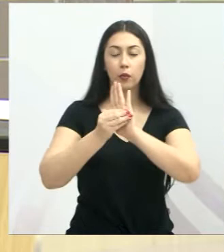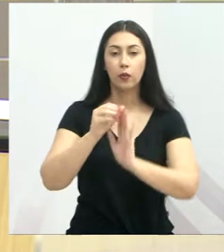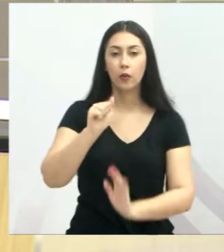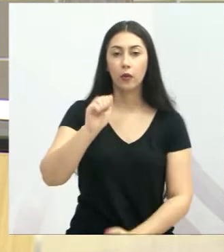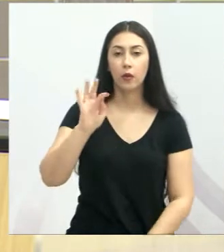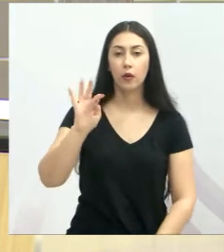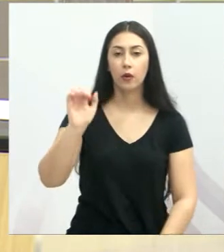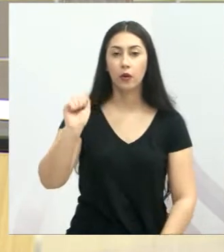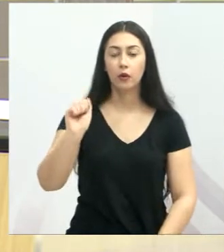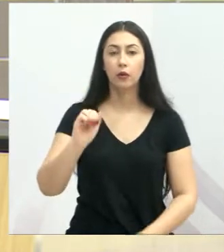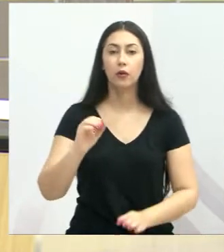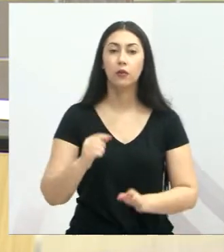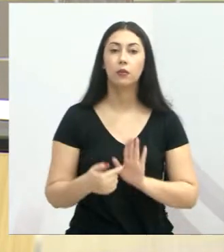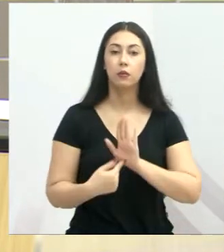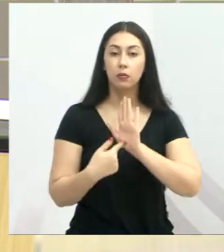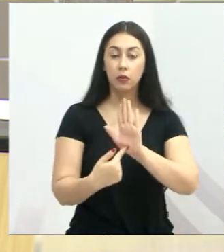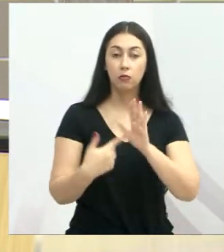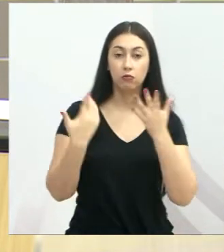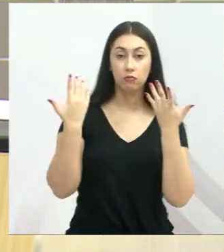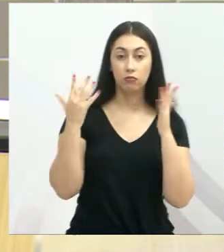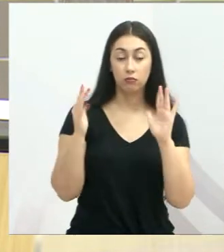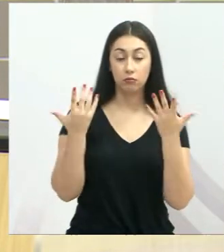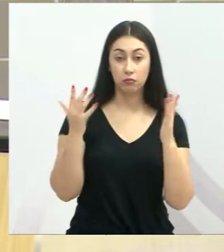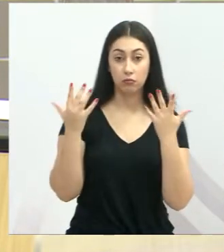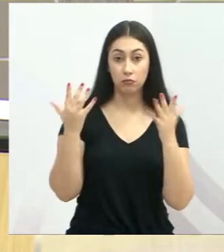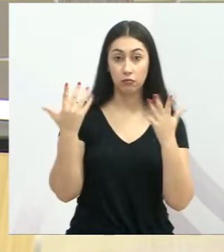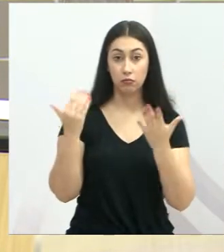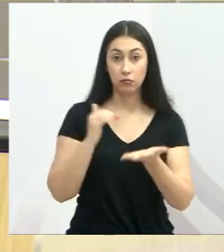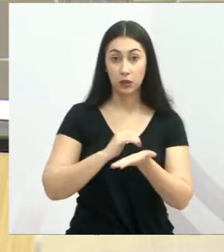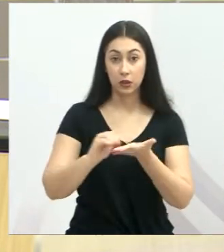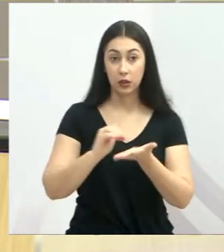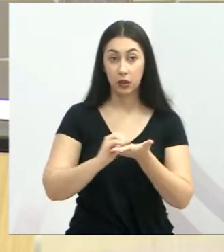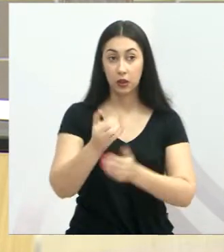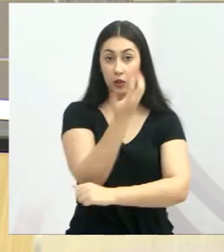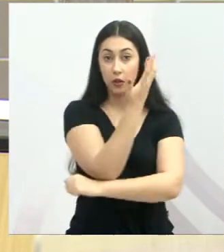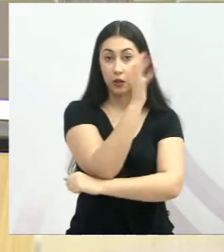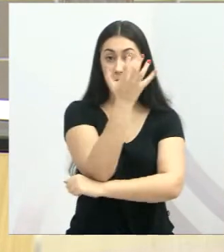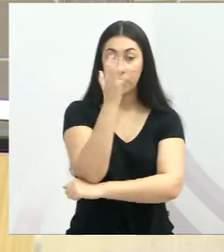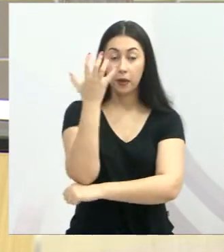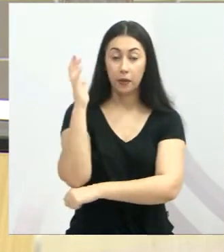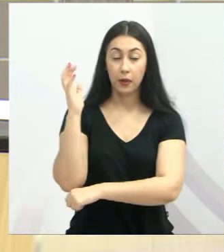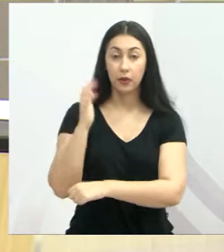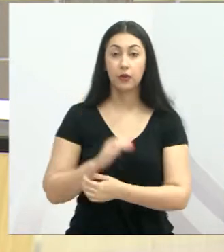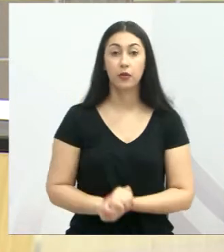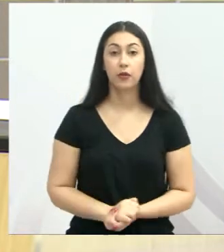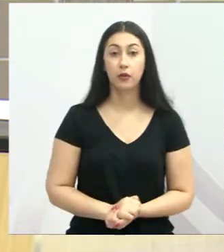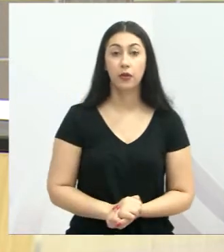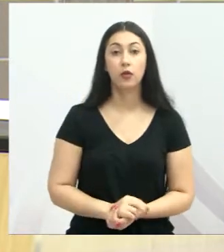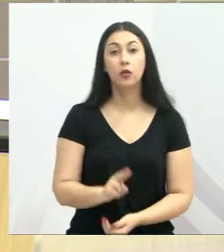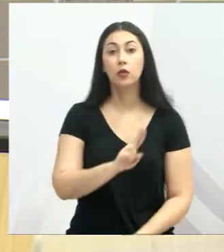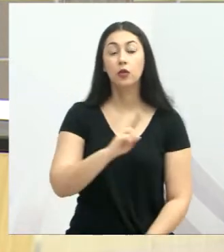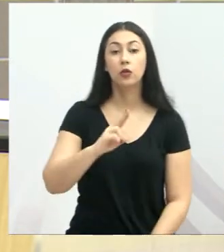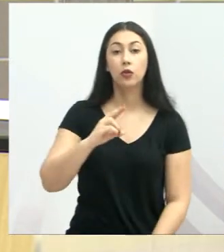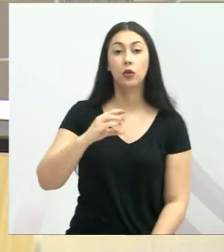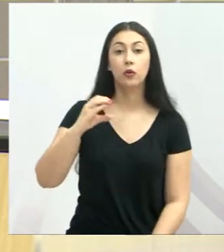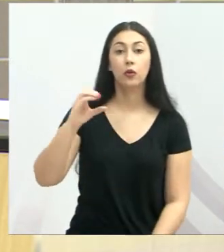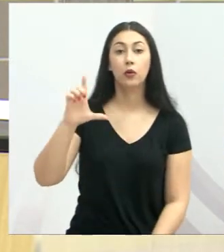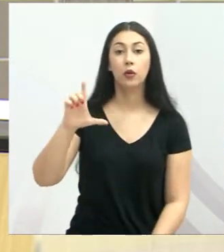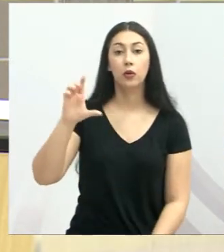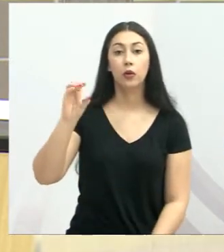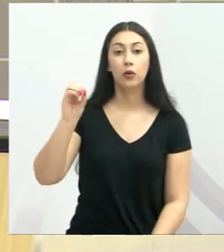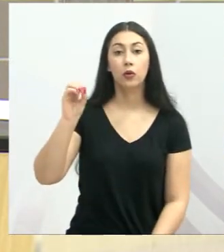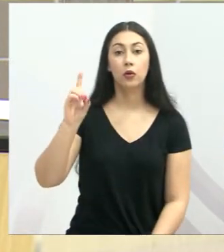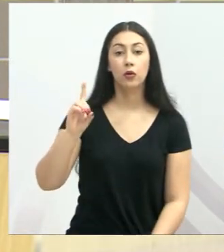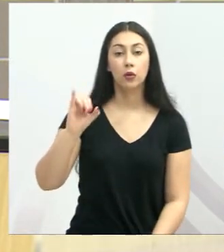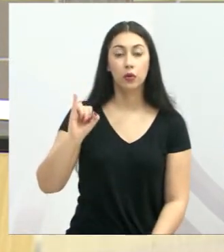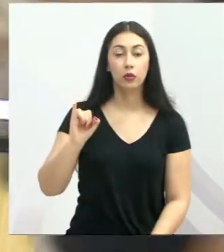sessão o registro de moção congratulatória à Secretaria de Meio Ambiente e Zeladoria Municipal, senhora Claude Mary de Moura, por